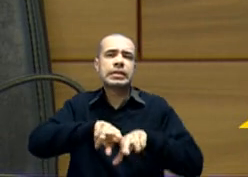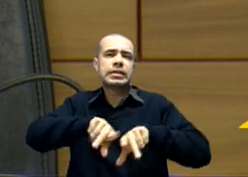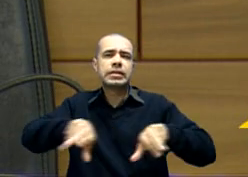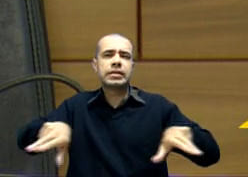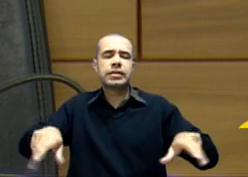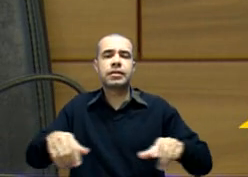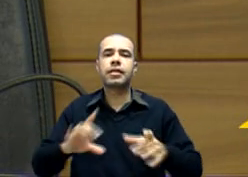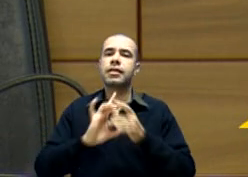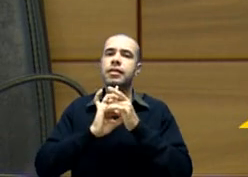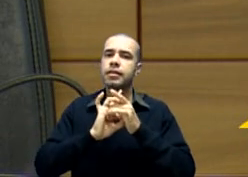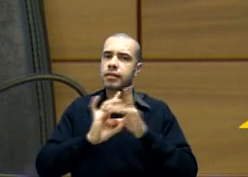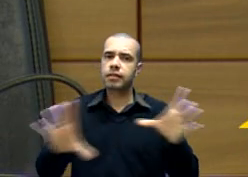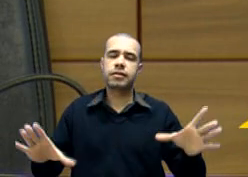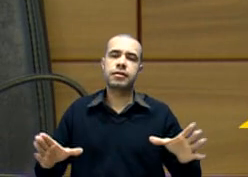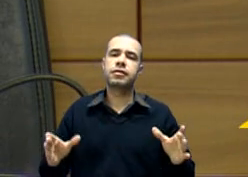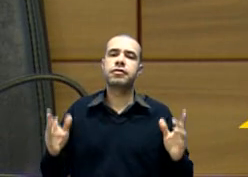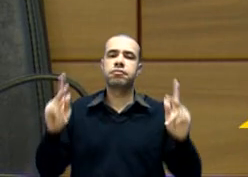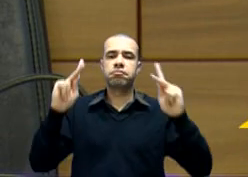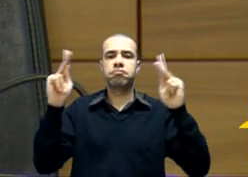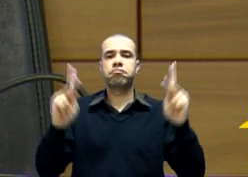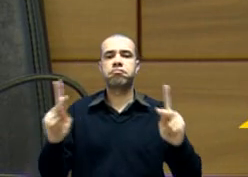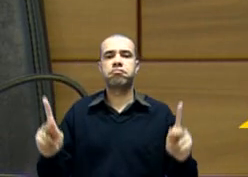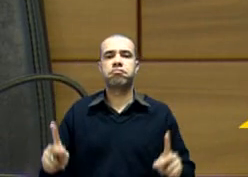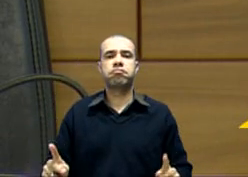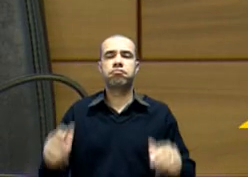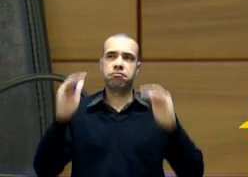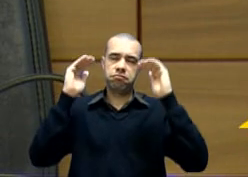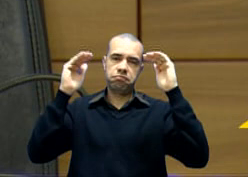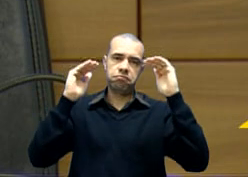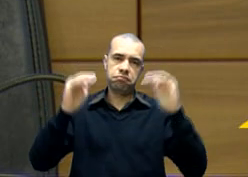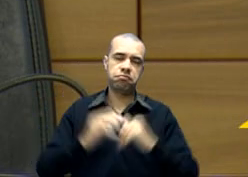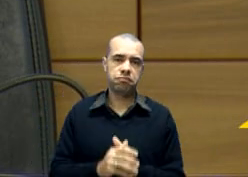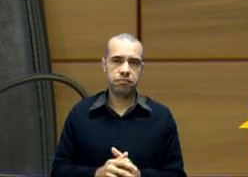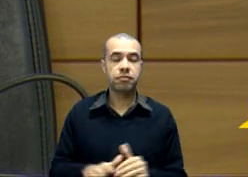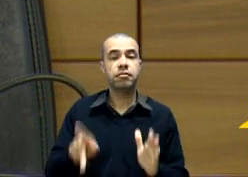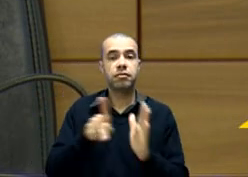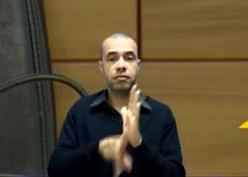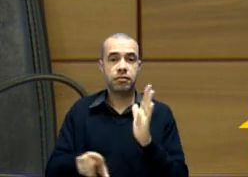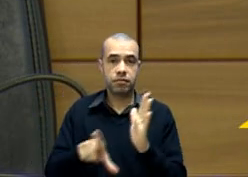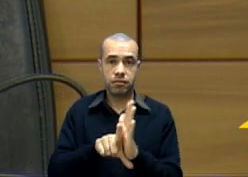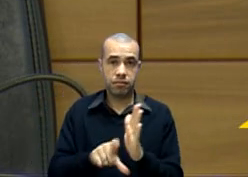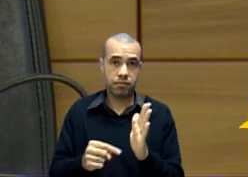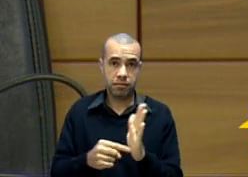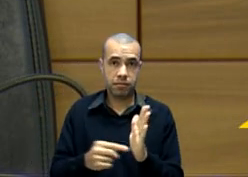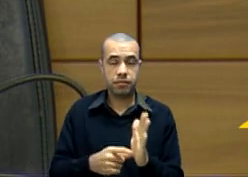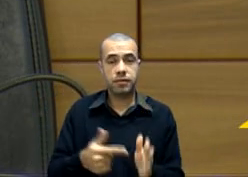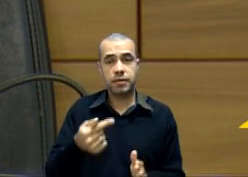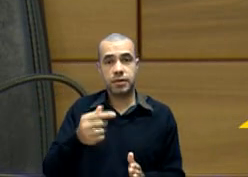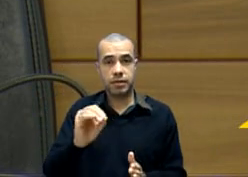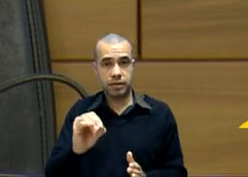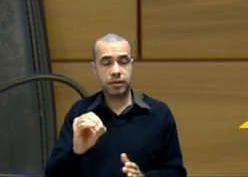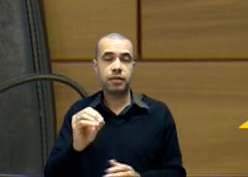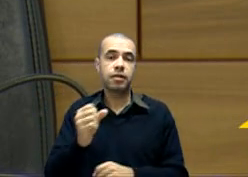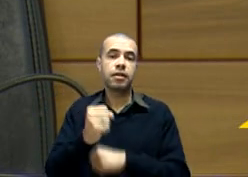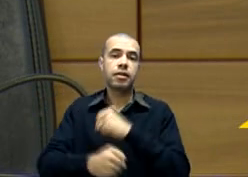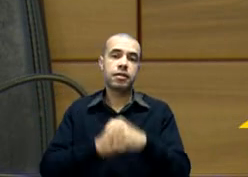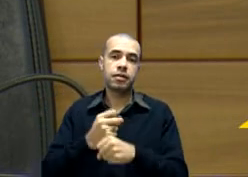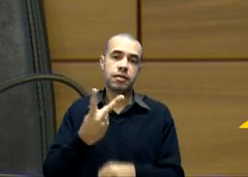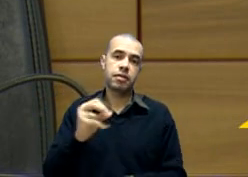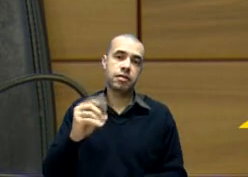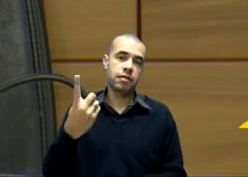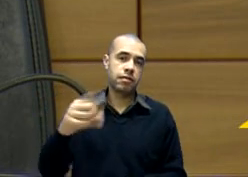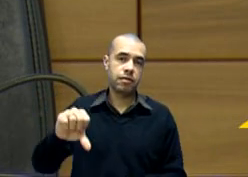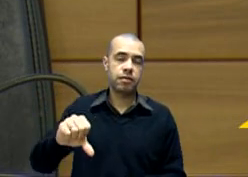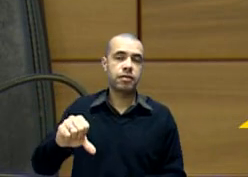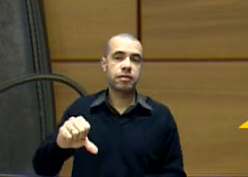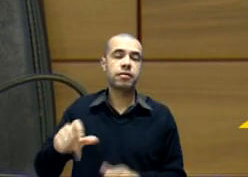Crença. Projetos de decreto legislativo. Projeto de decreto legislativo 70/2019 da vereadora Cíntia